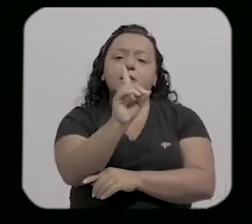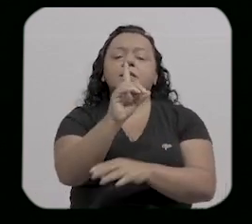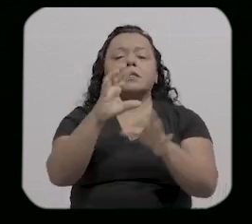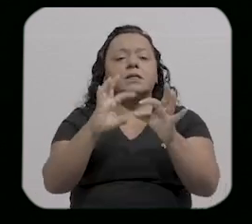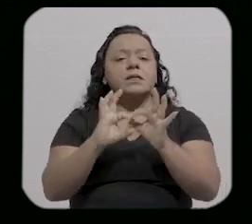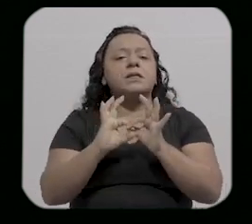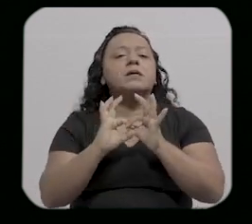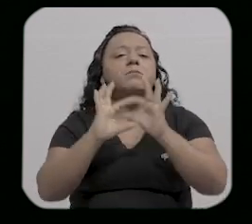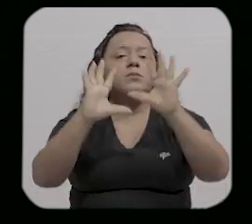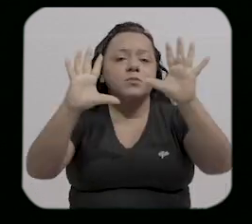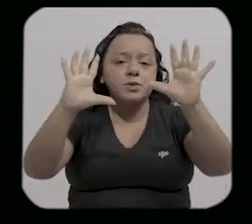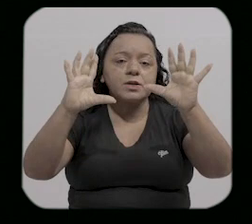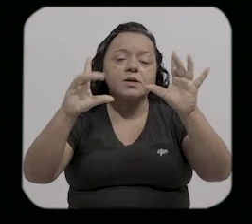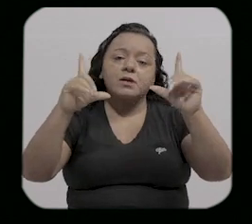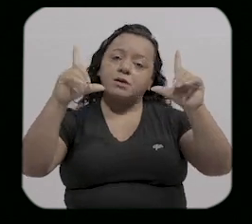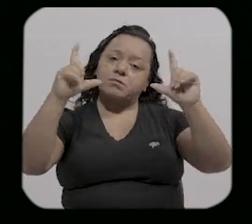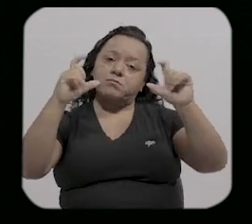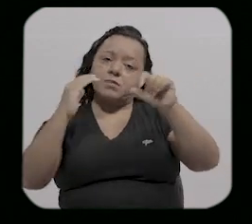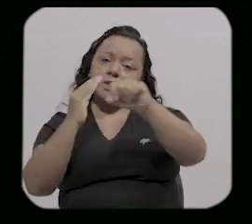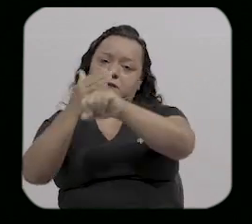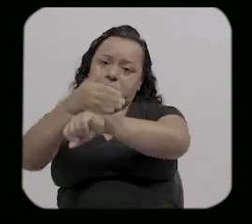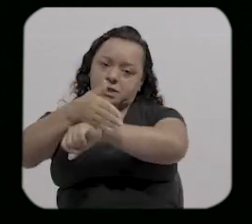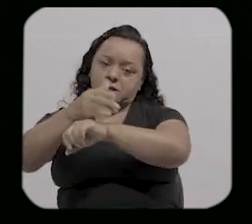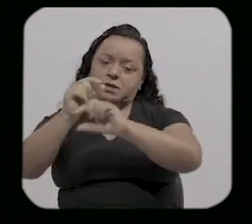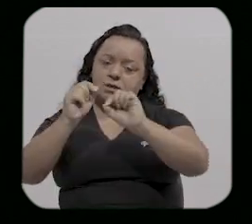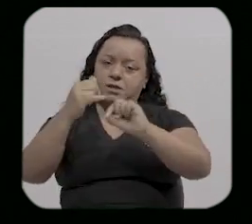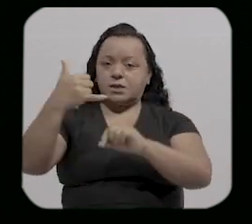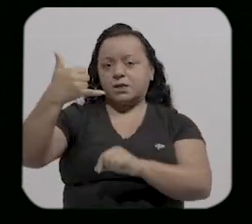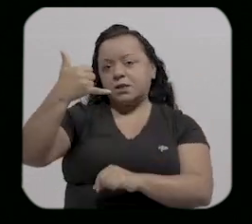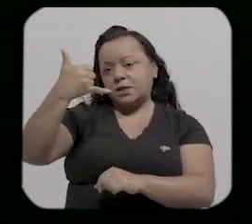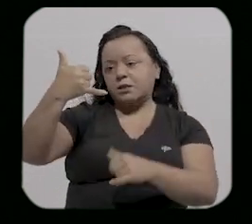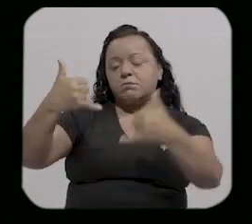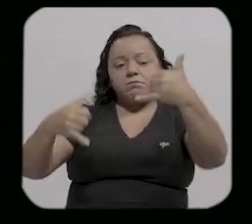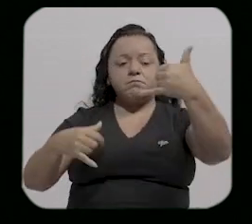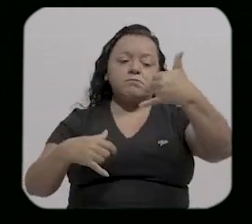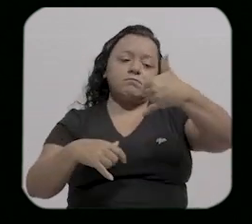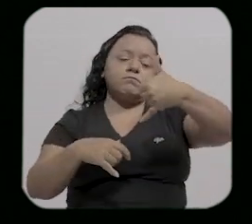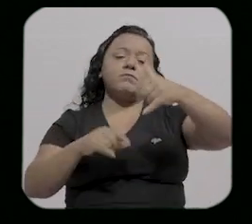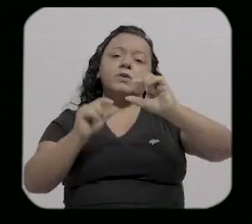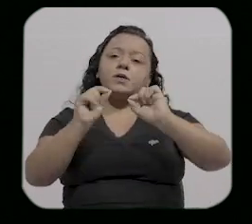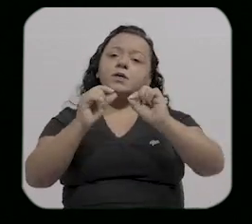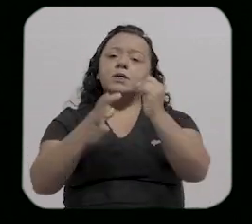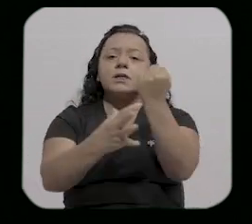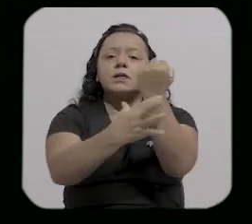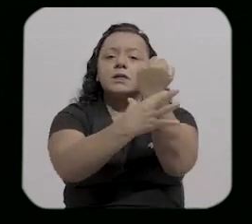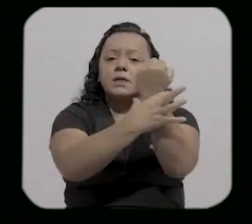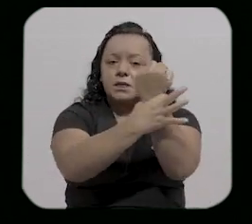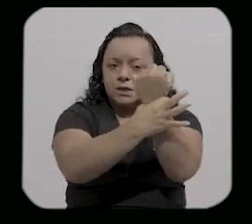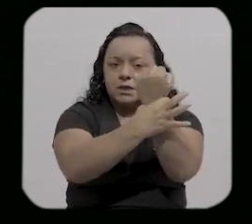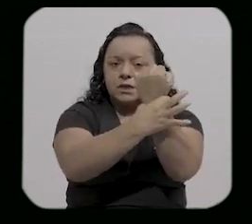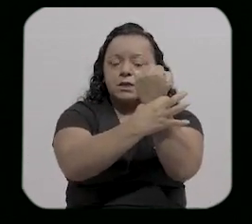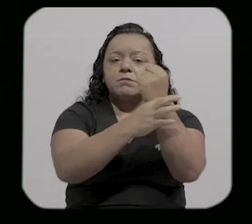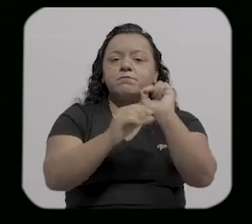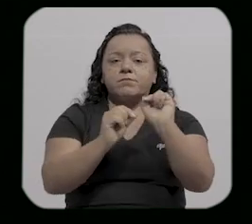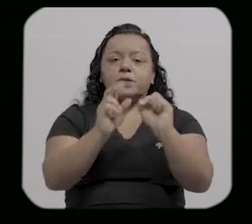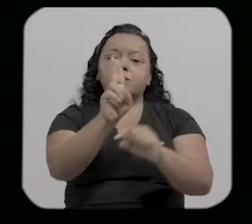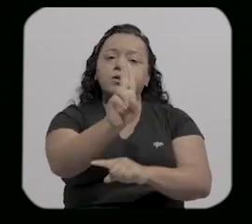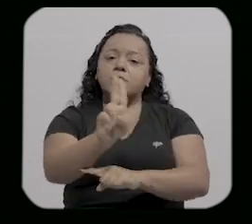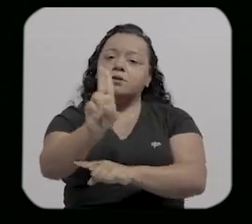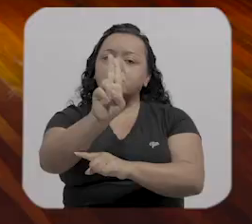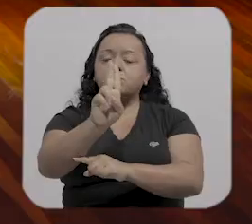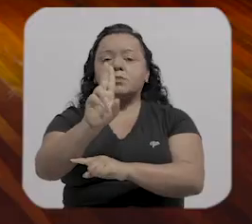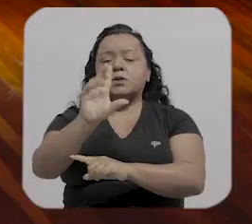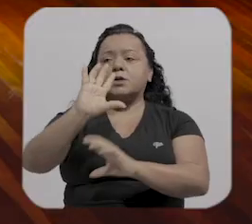a expressão democratizar o acesso a uma câmera, mesmo que seja de celular, ainda não, eu me sinto seguro para usar isso. Não é todo mundo que